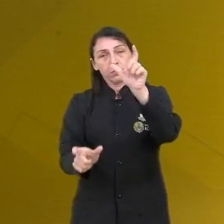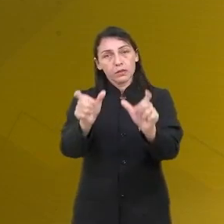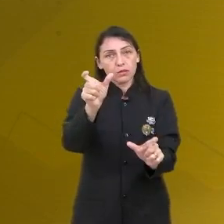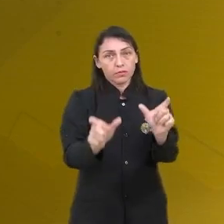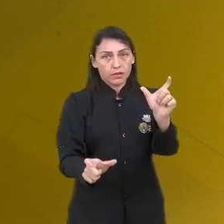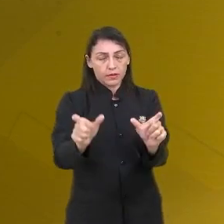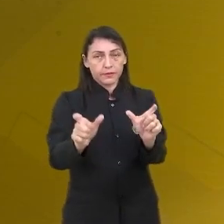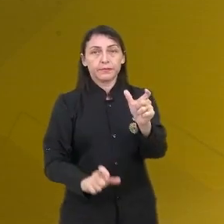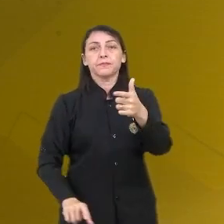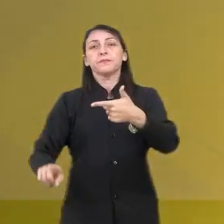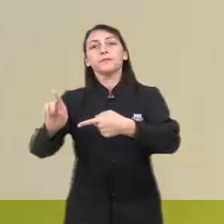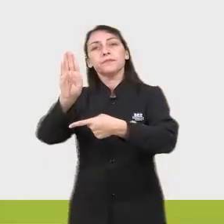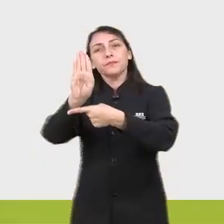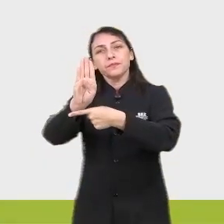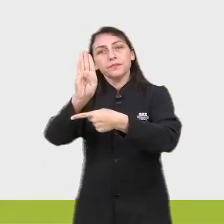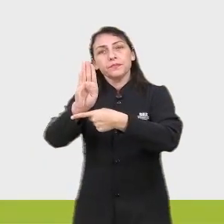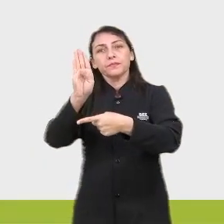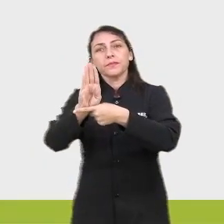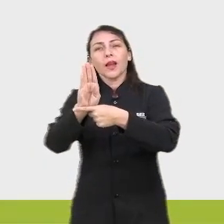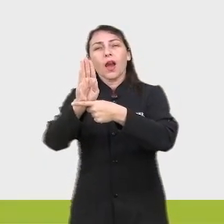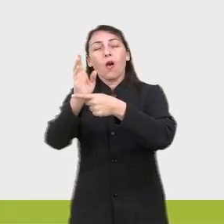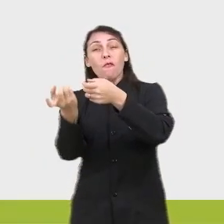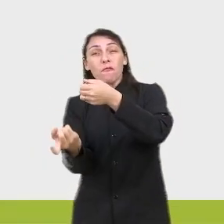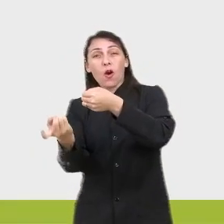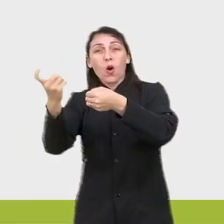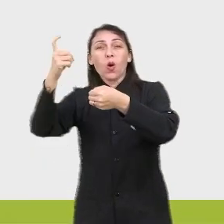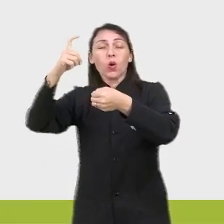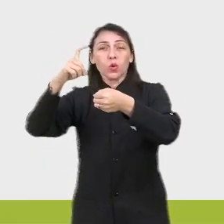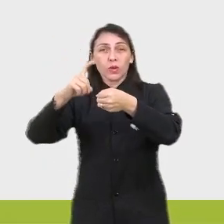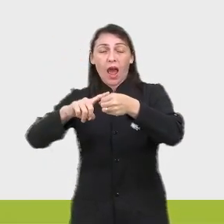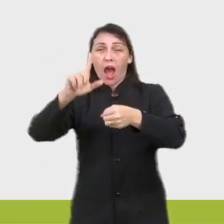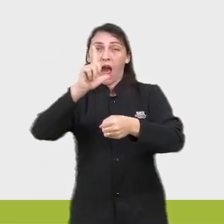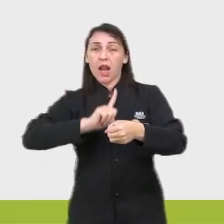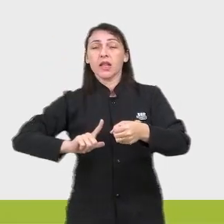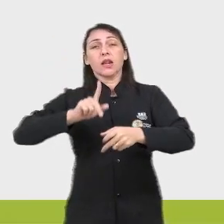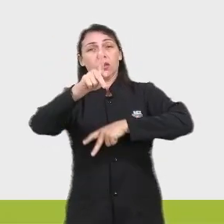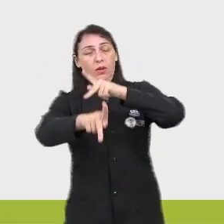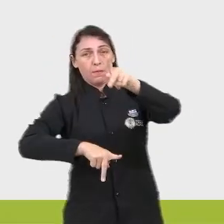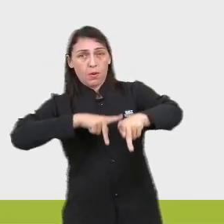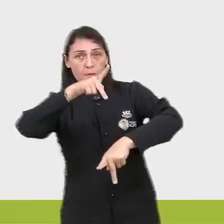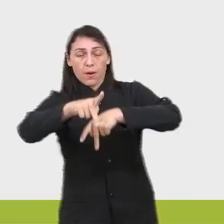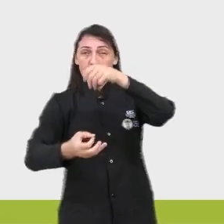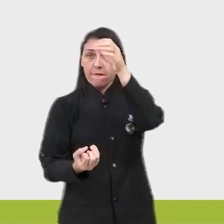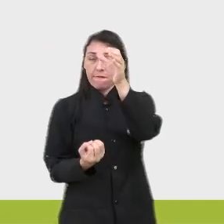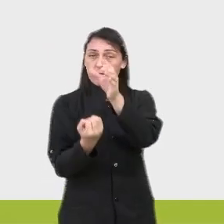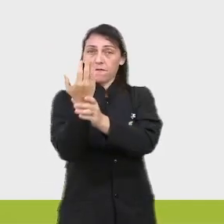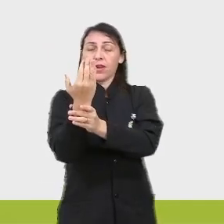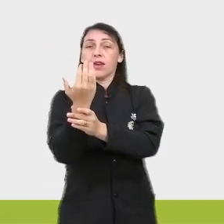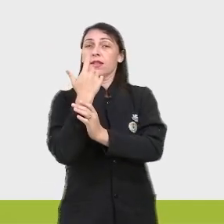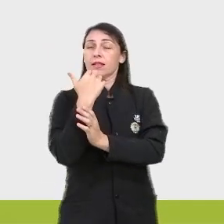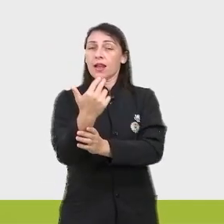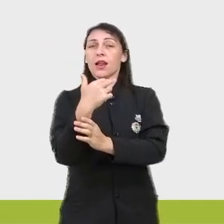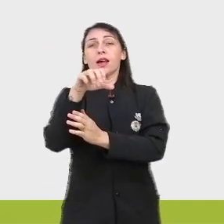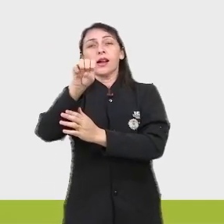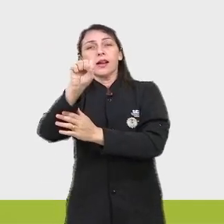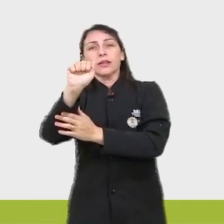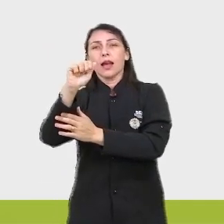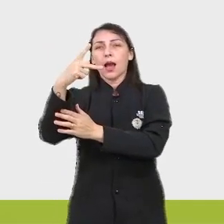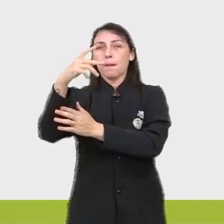pessoas. Letra B, resgatar a literatura popular produzida em língua